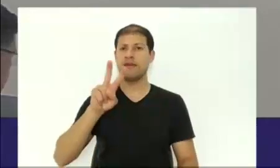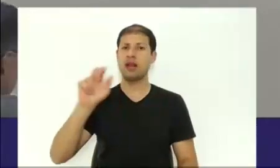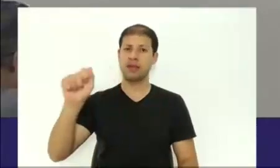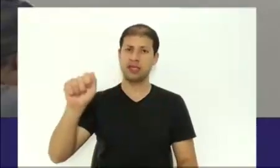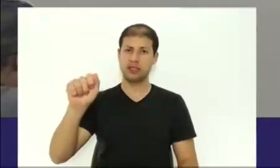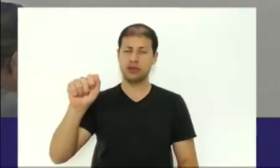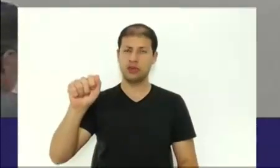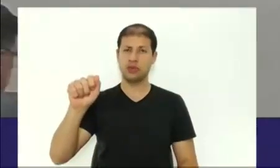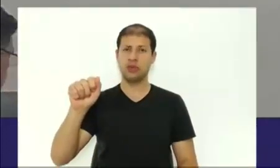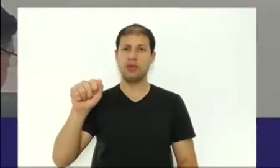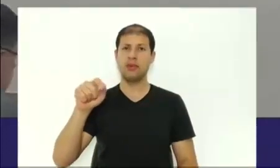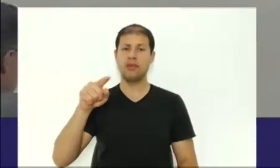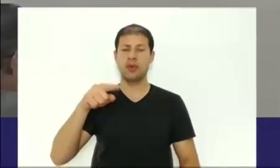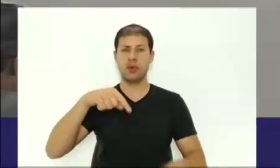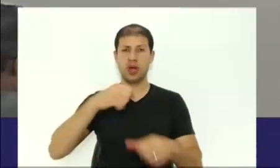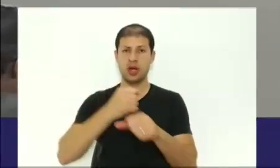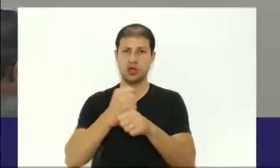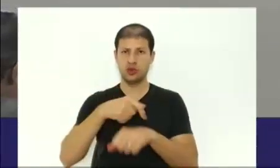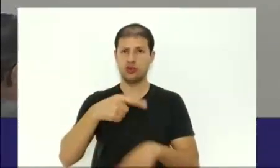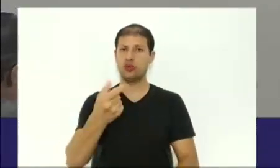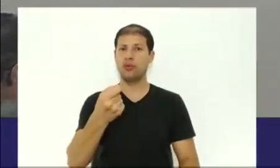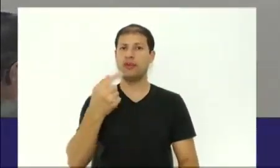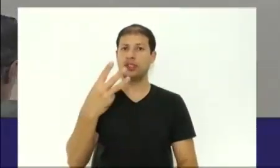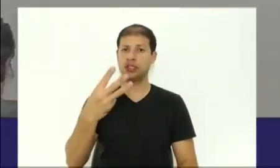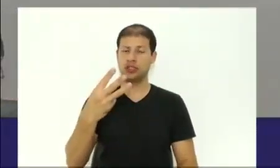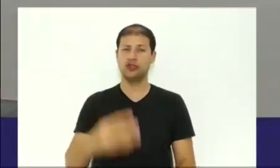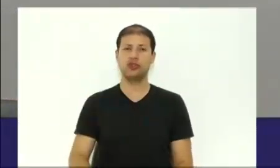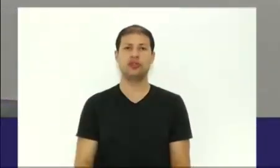o exercício de 2023.